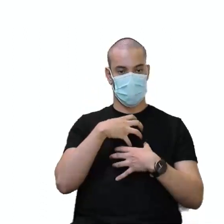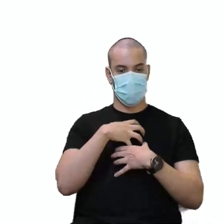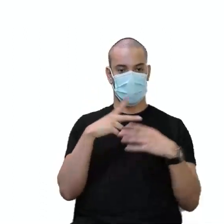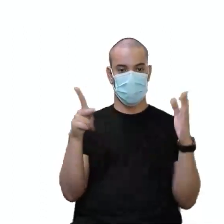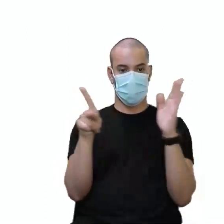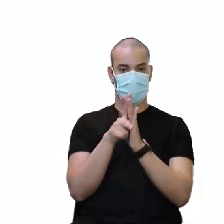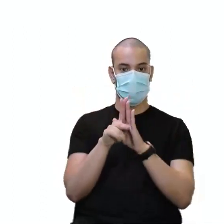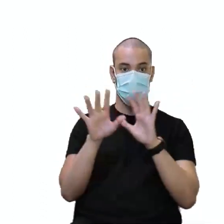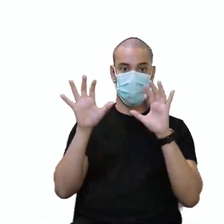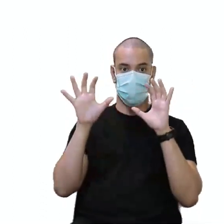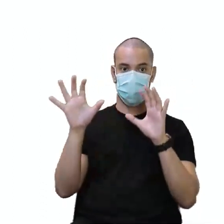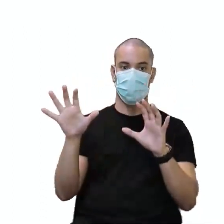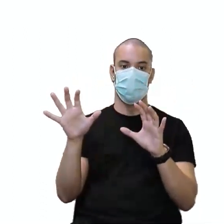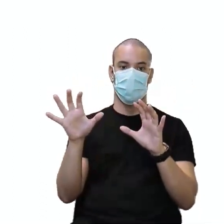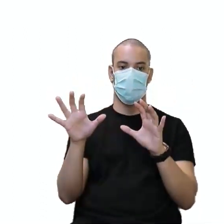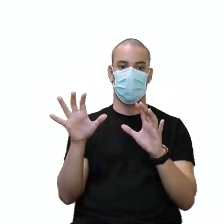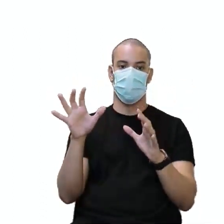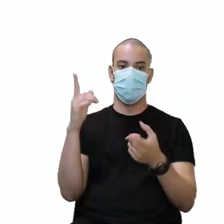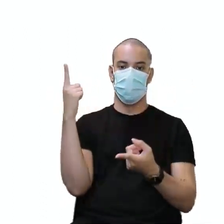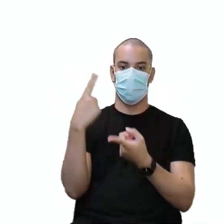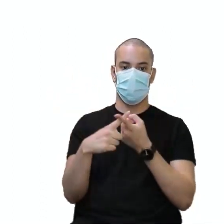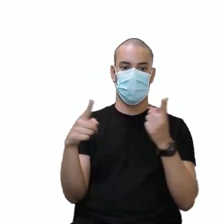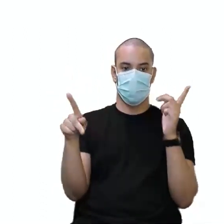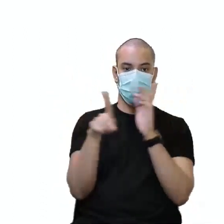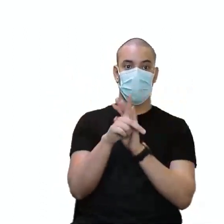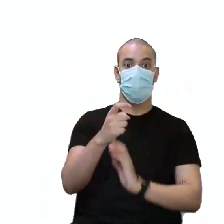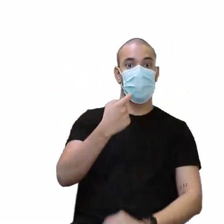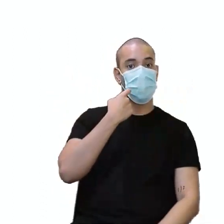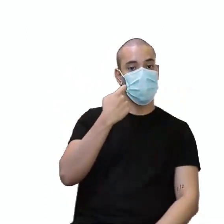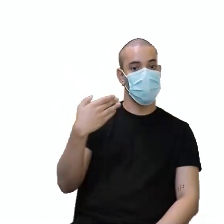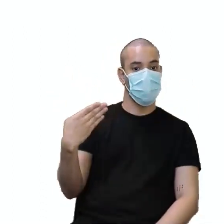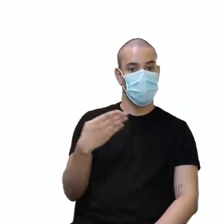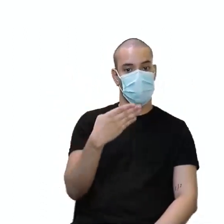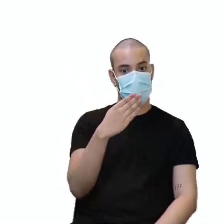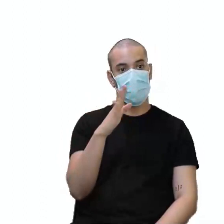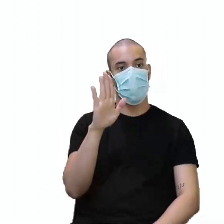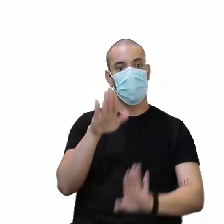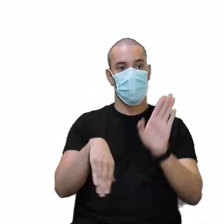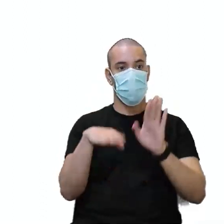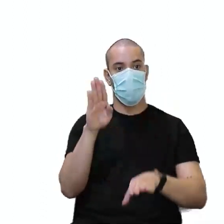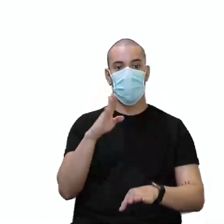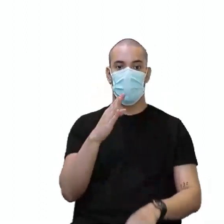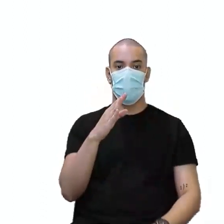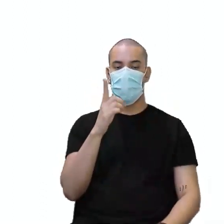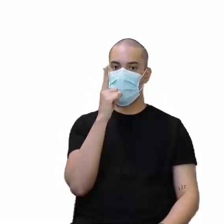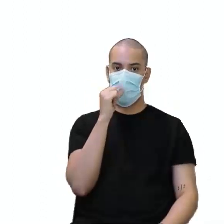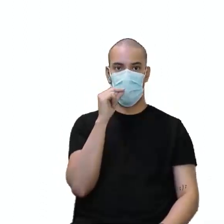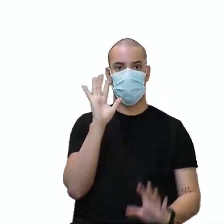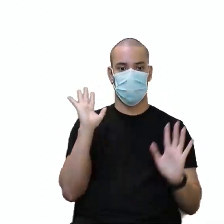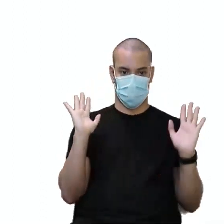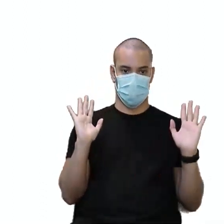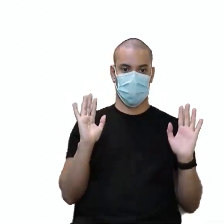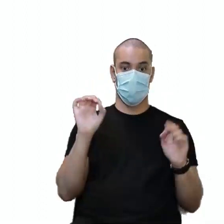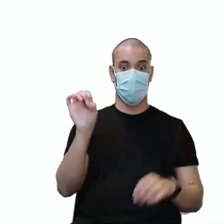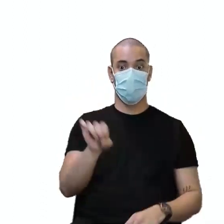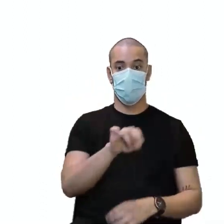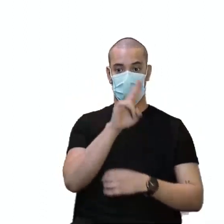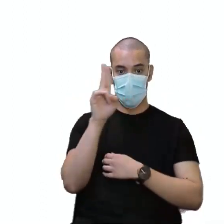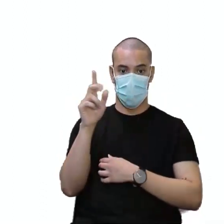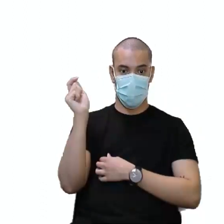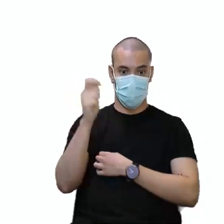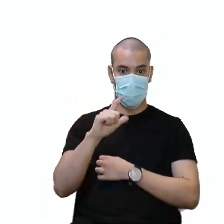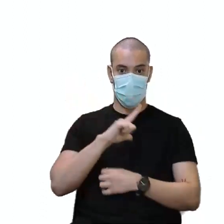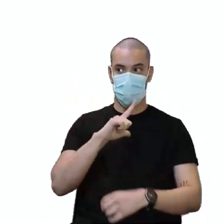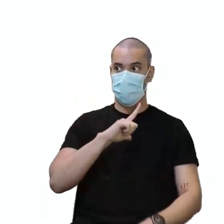das plantas para os peixinhos e para a ave diretamente, sem passar pelos peixes maiores. Ou você pode ter